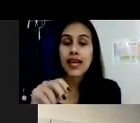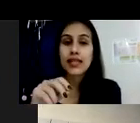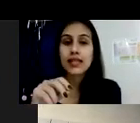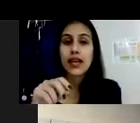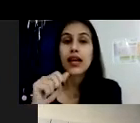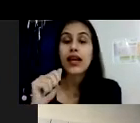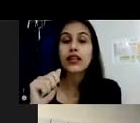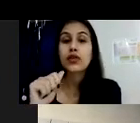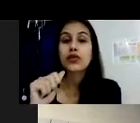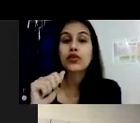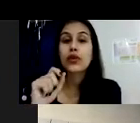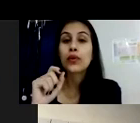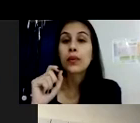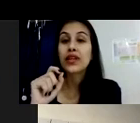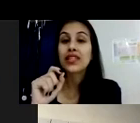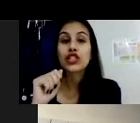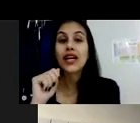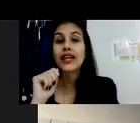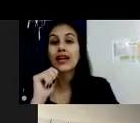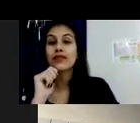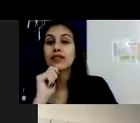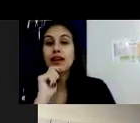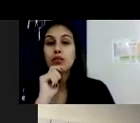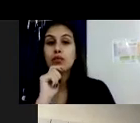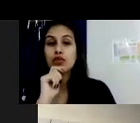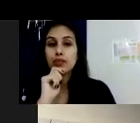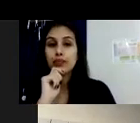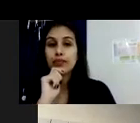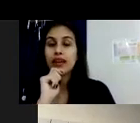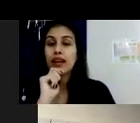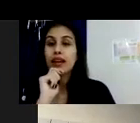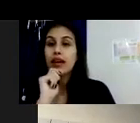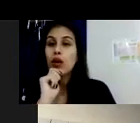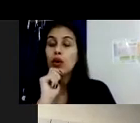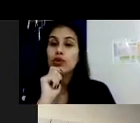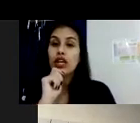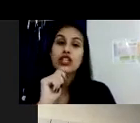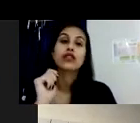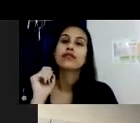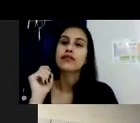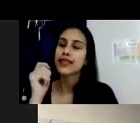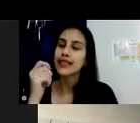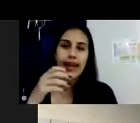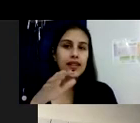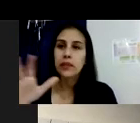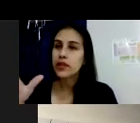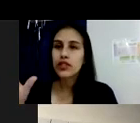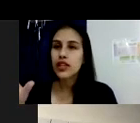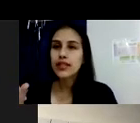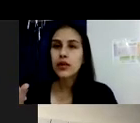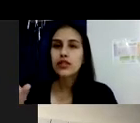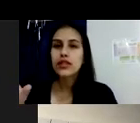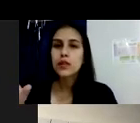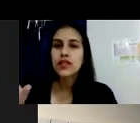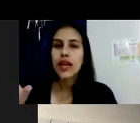as quedas elas constituem um importante agravo à saúde, né? Ou seja, queda vai